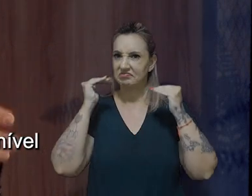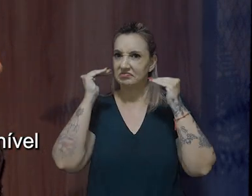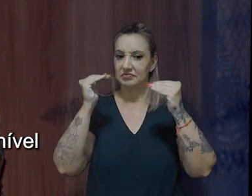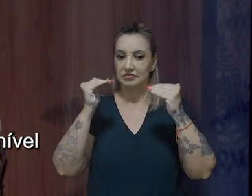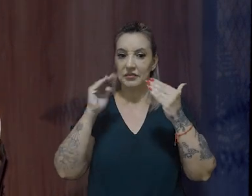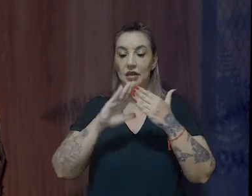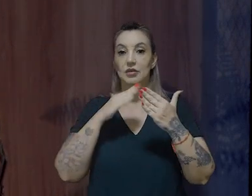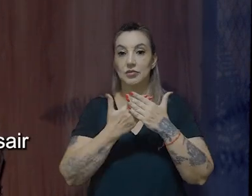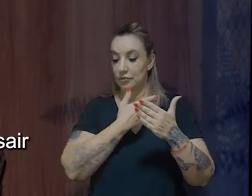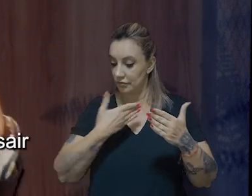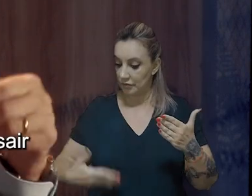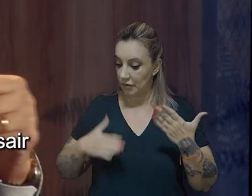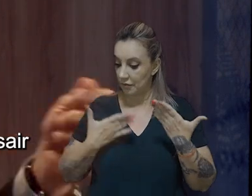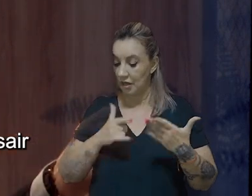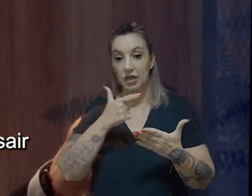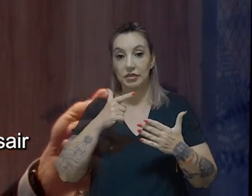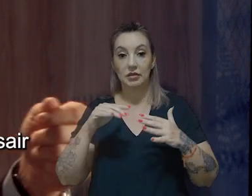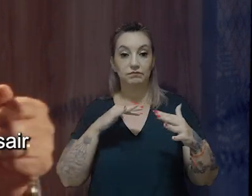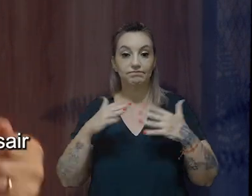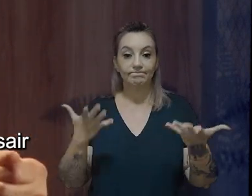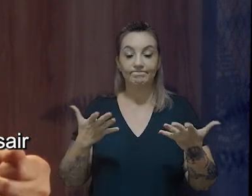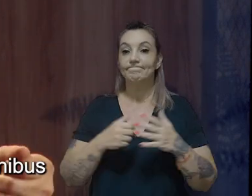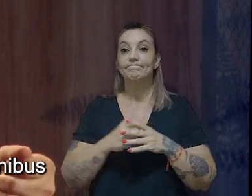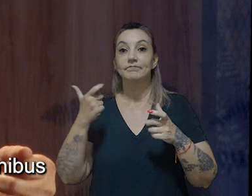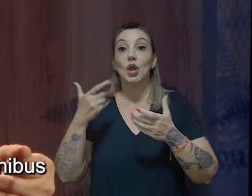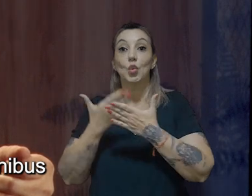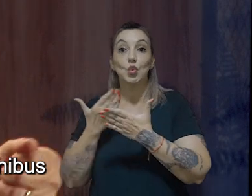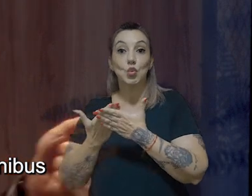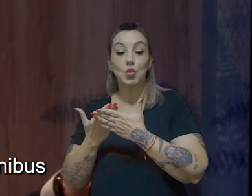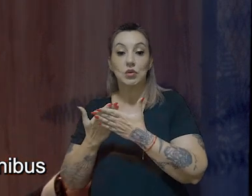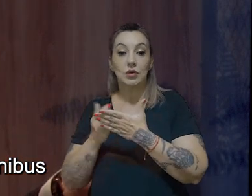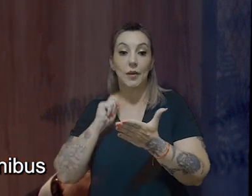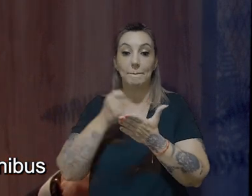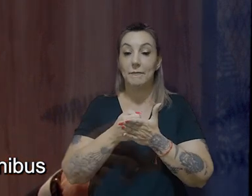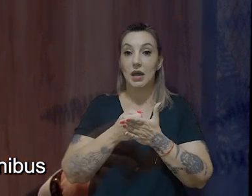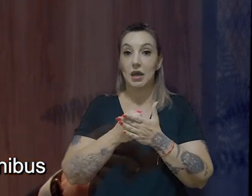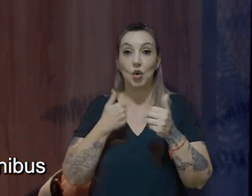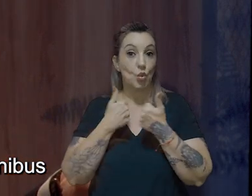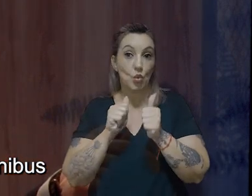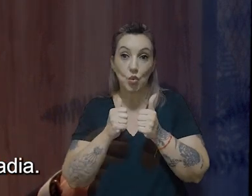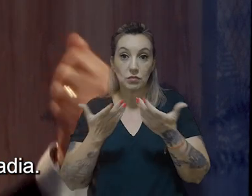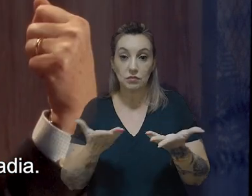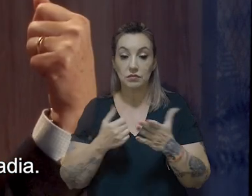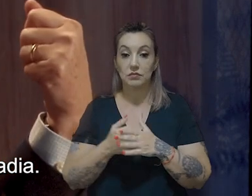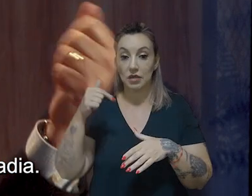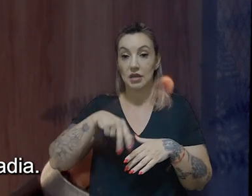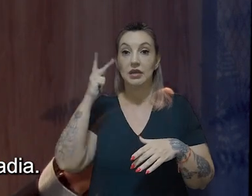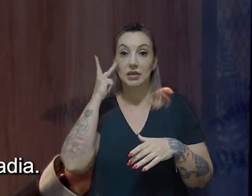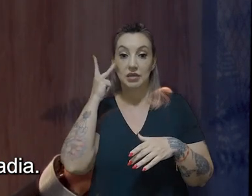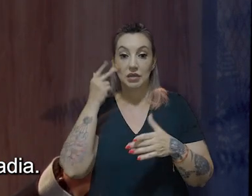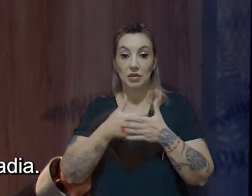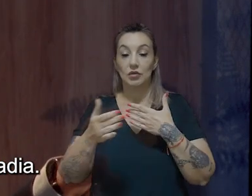nível escolas públicas mas ele não tem a mobilidade de sair onde ele tá estudando hoje nem para pagar uma passagem de ônibus para tá aqui em São